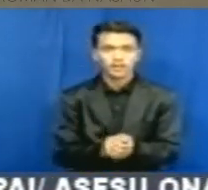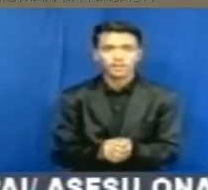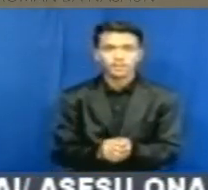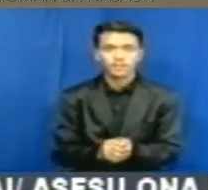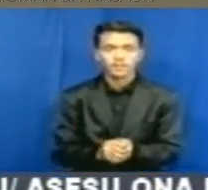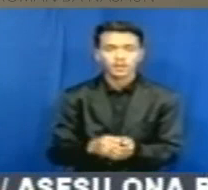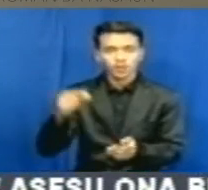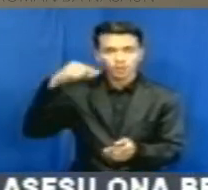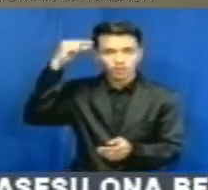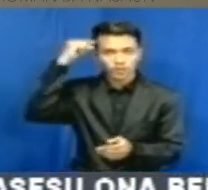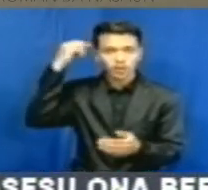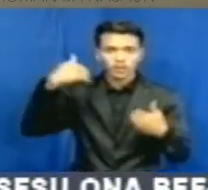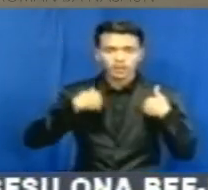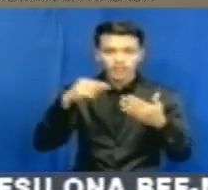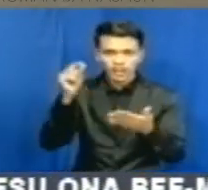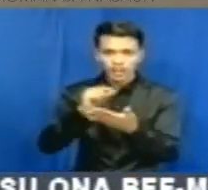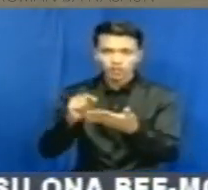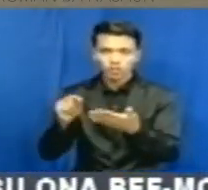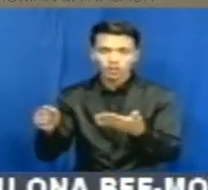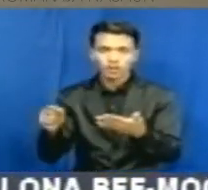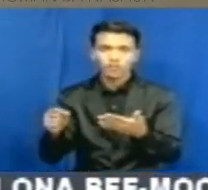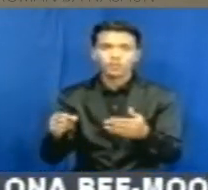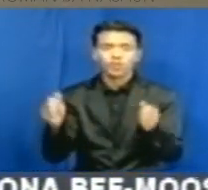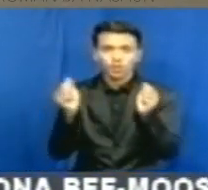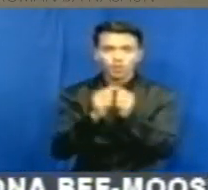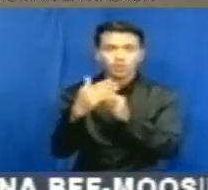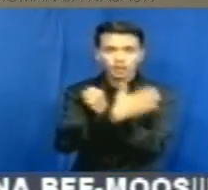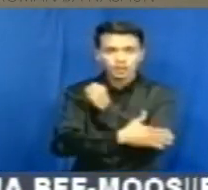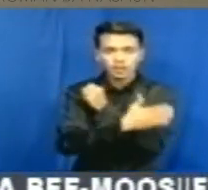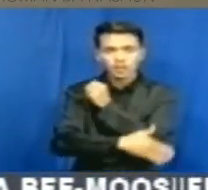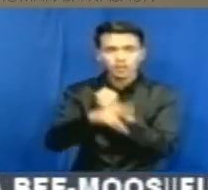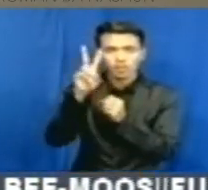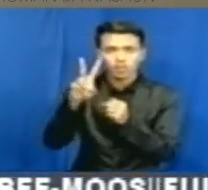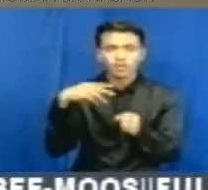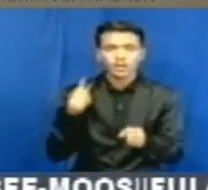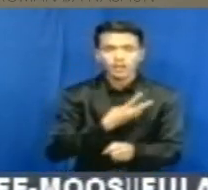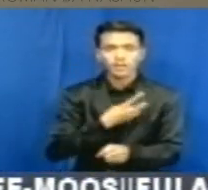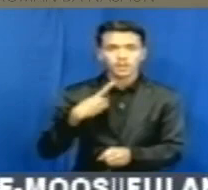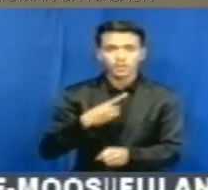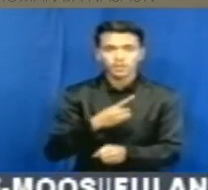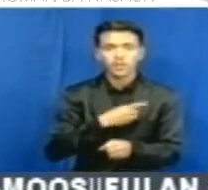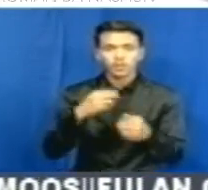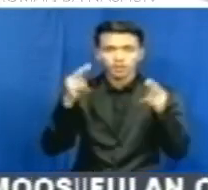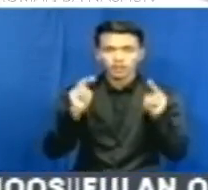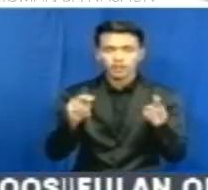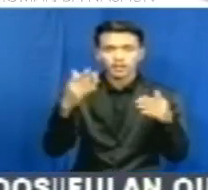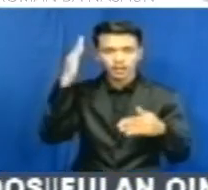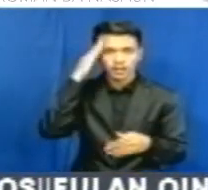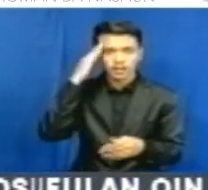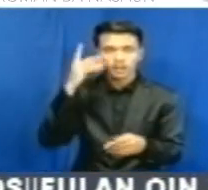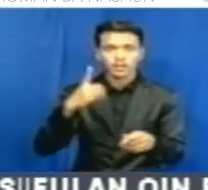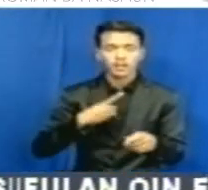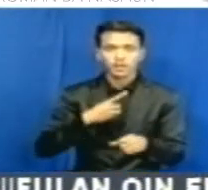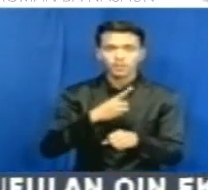governo iha acordo a base legal ida entre nação ruane, então ami deputado sirami presija hatene. Deputada